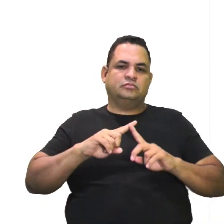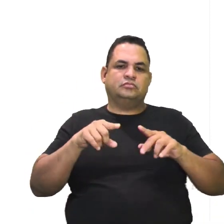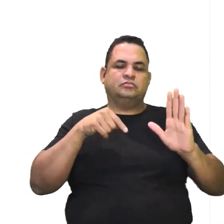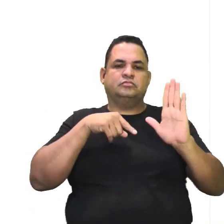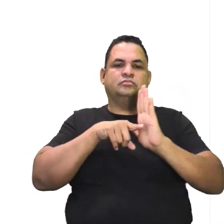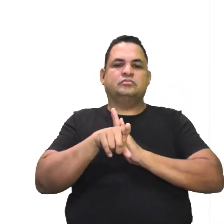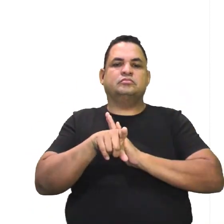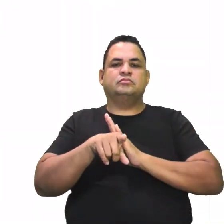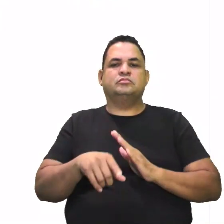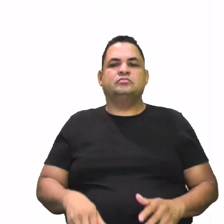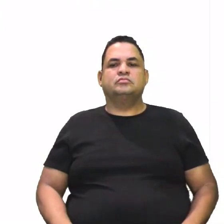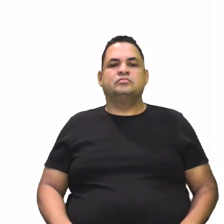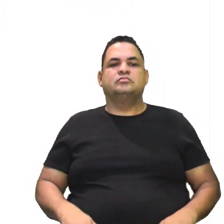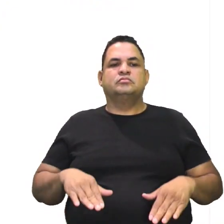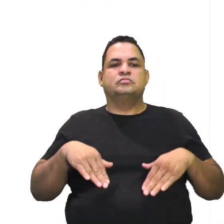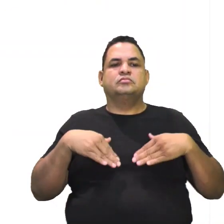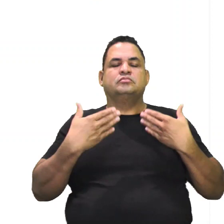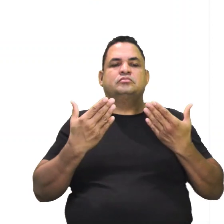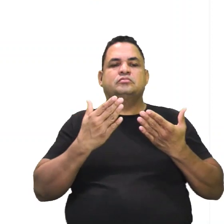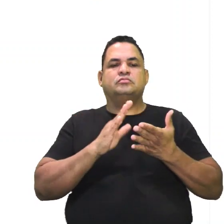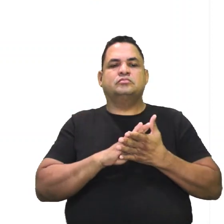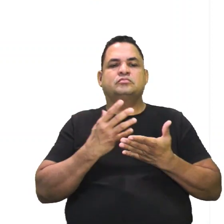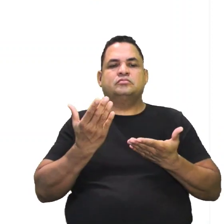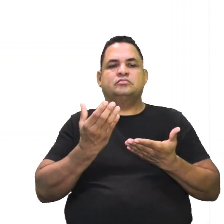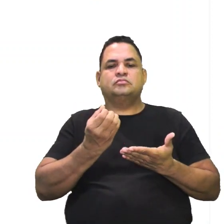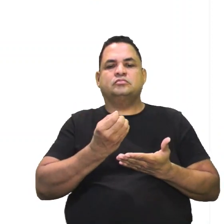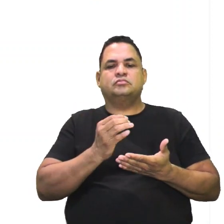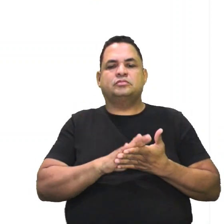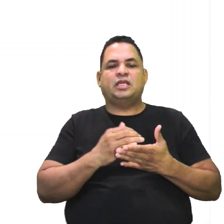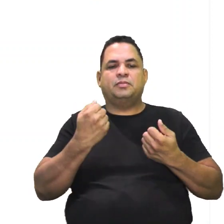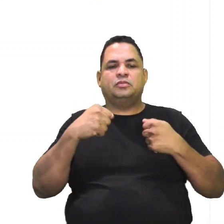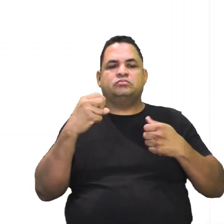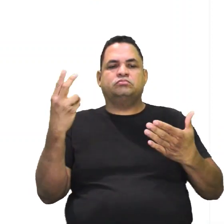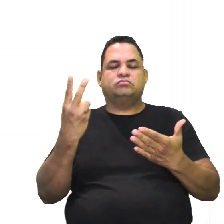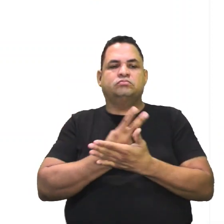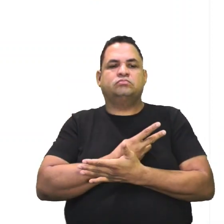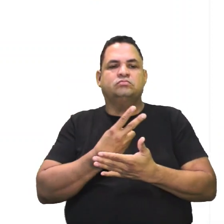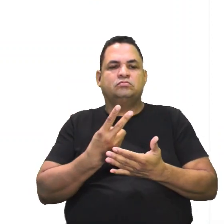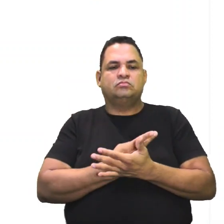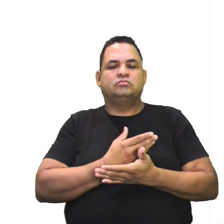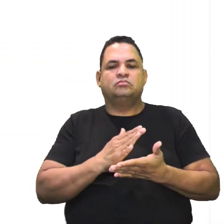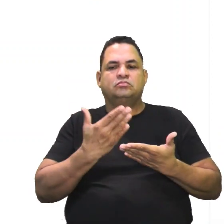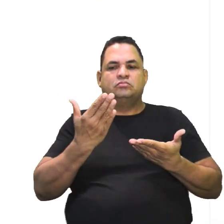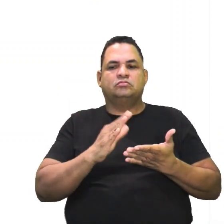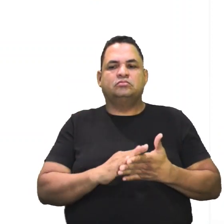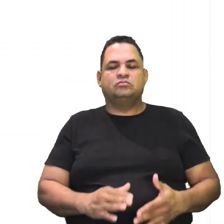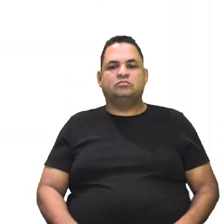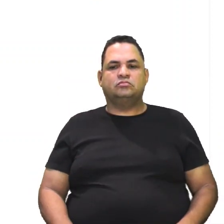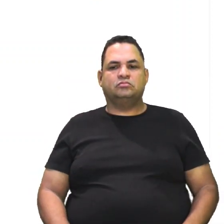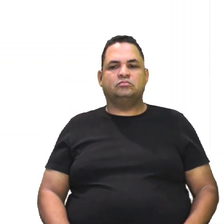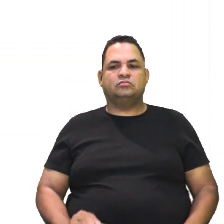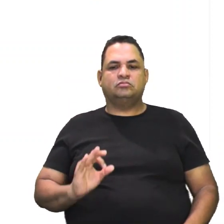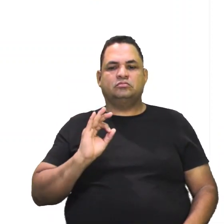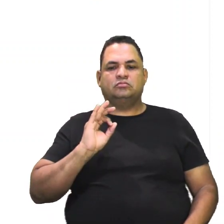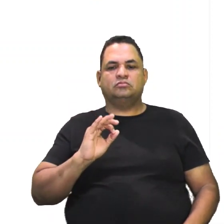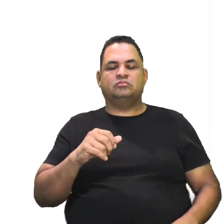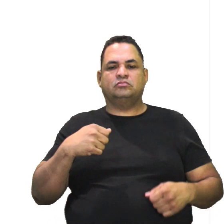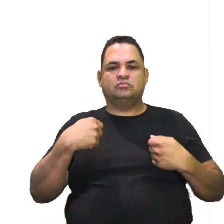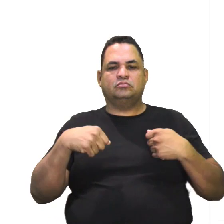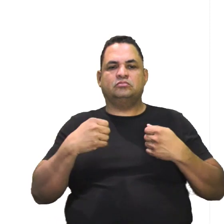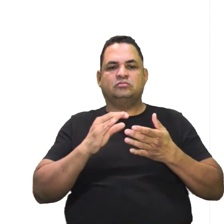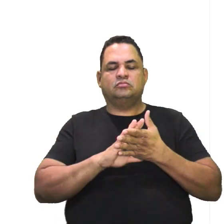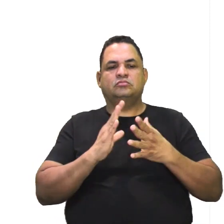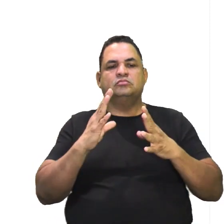a pergunta é... Qual é o desvio padrão? Então, para calcular um desvio padrão correto, a gente